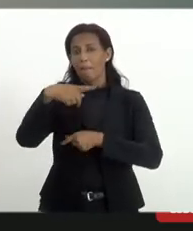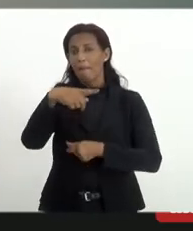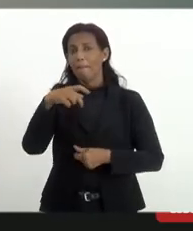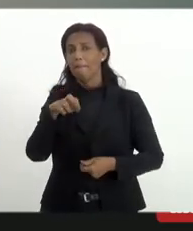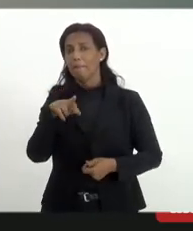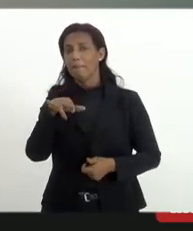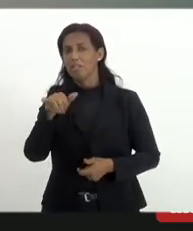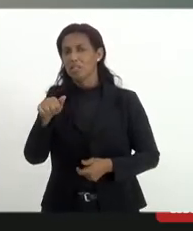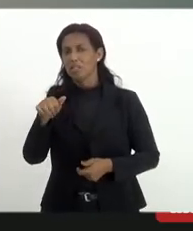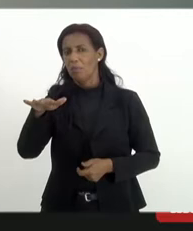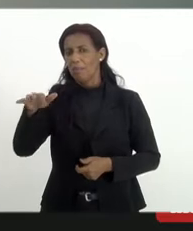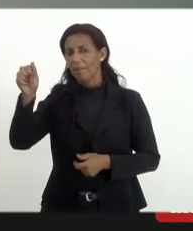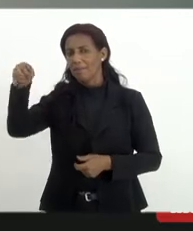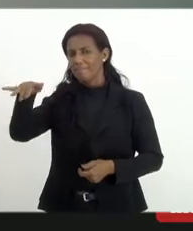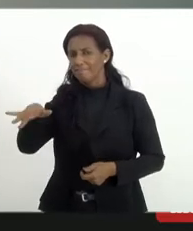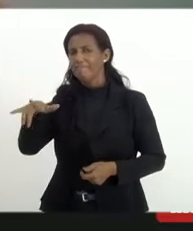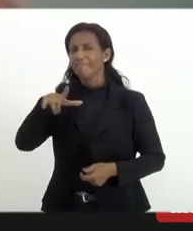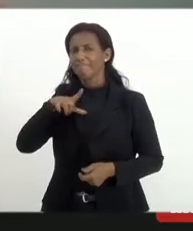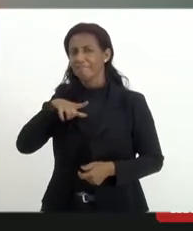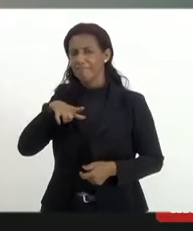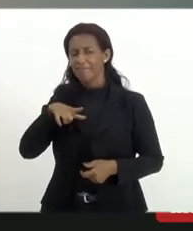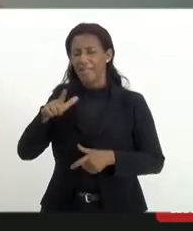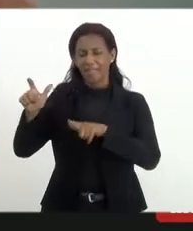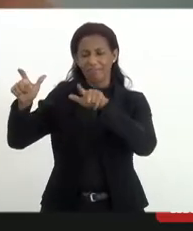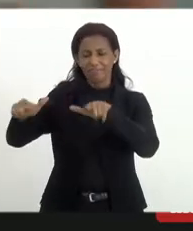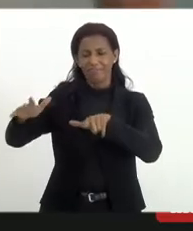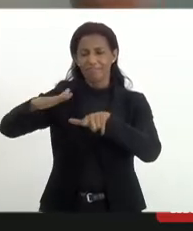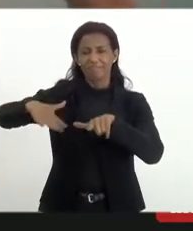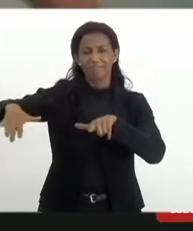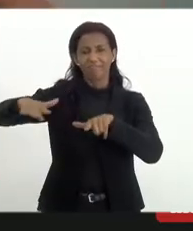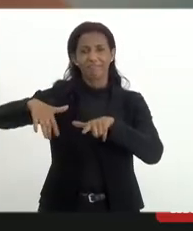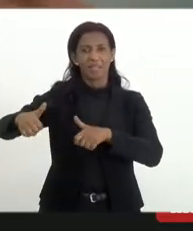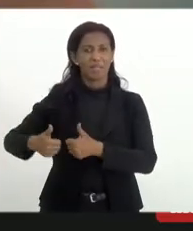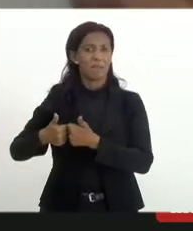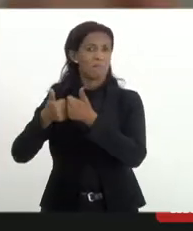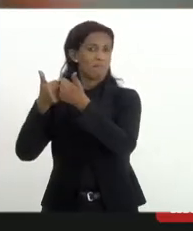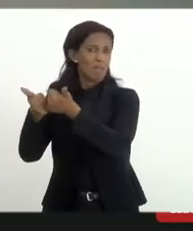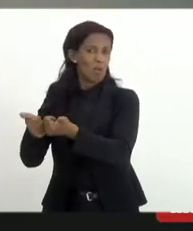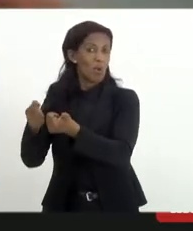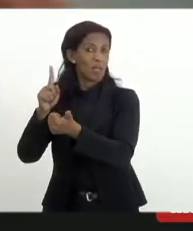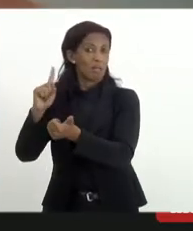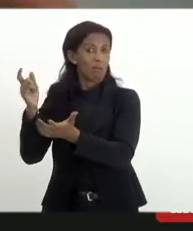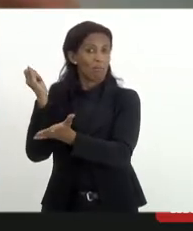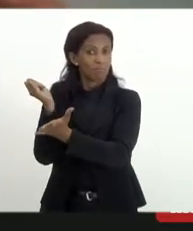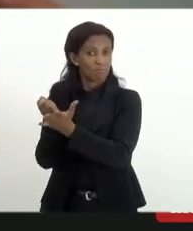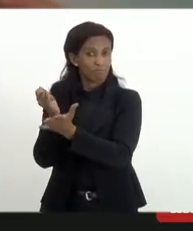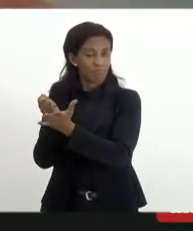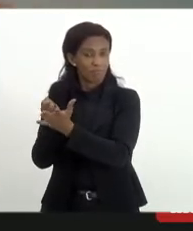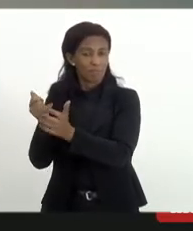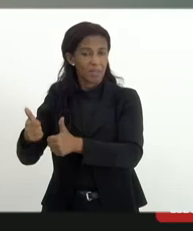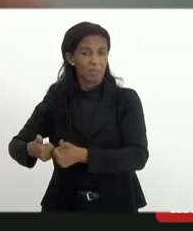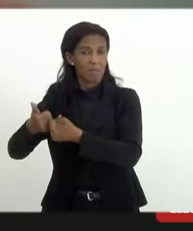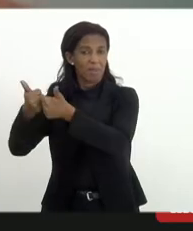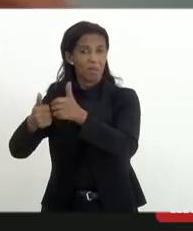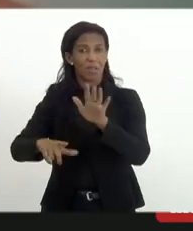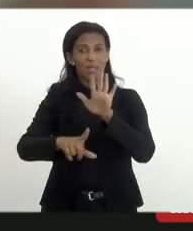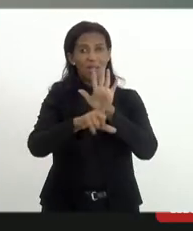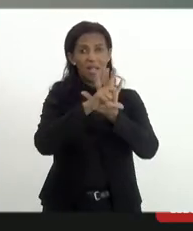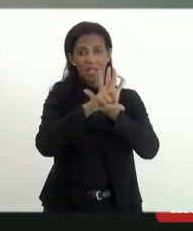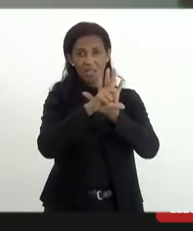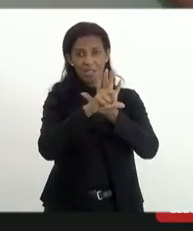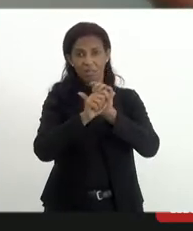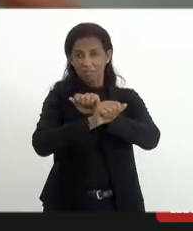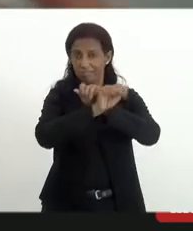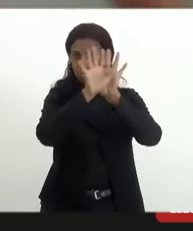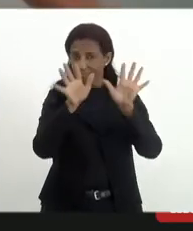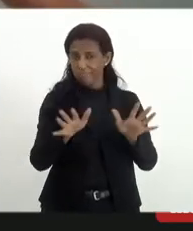decadência, ainda num ambiente muito melhor do que o da não tributária, que é o do ICMS. Eu falo muito melhor porque a legislação está extremamente